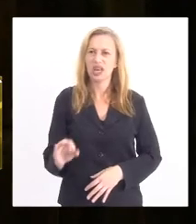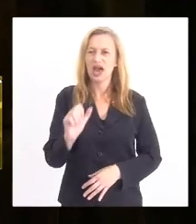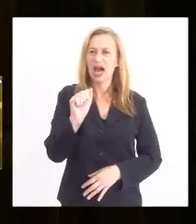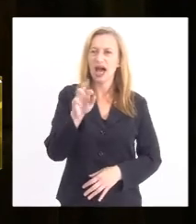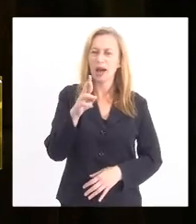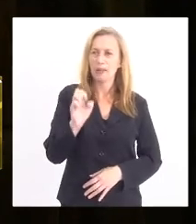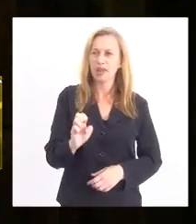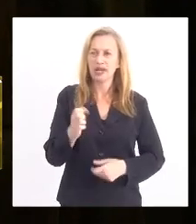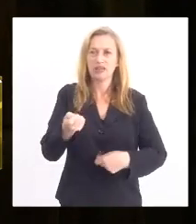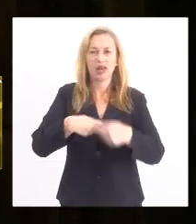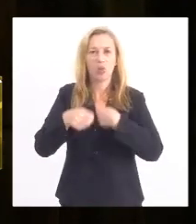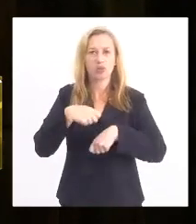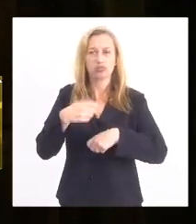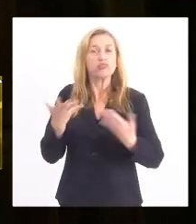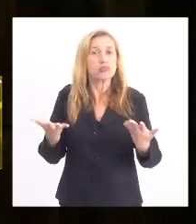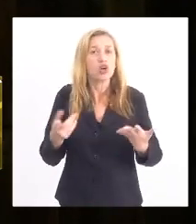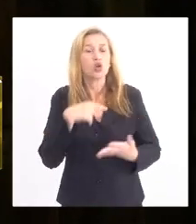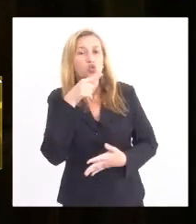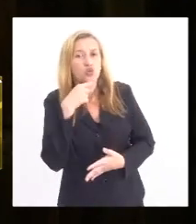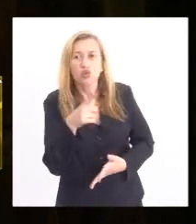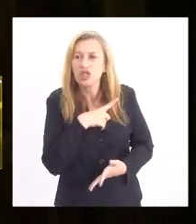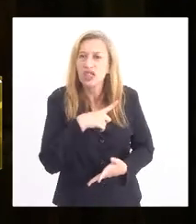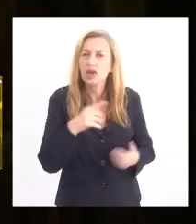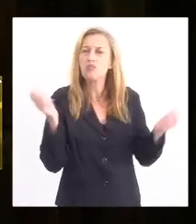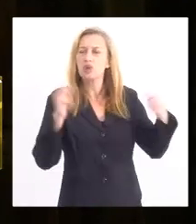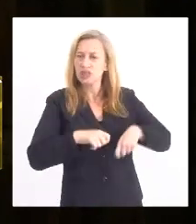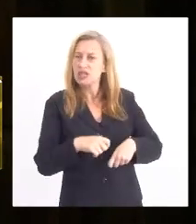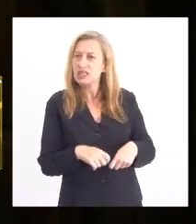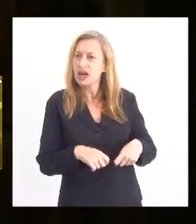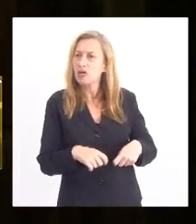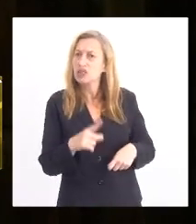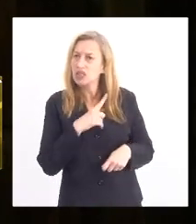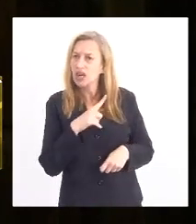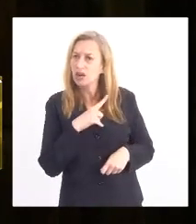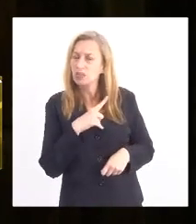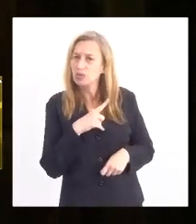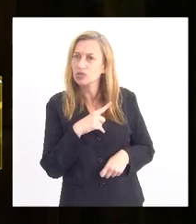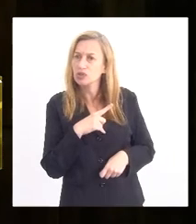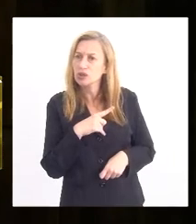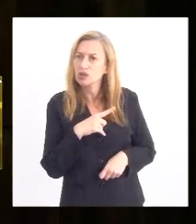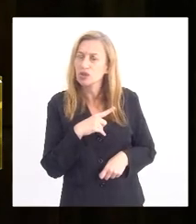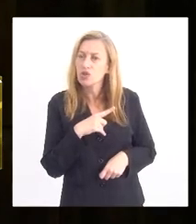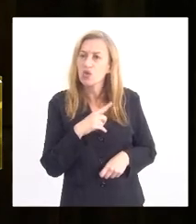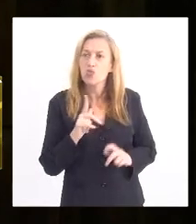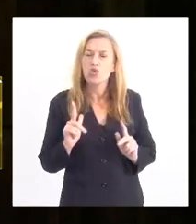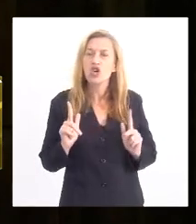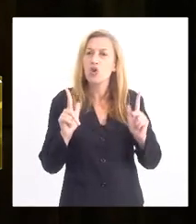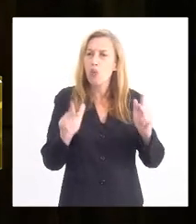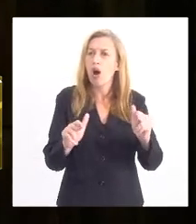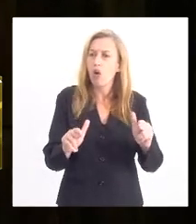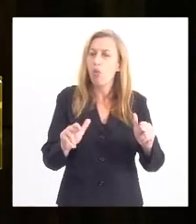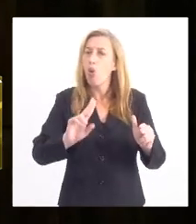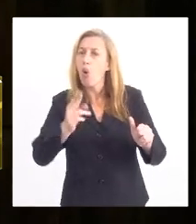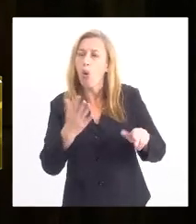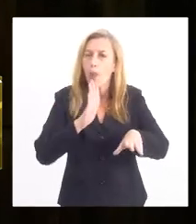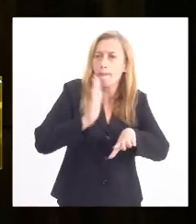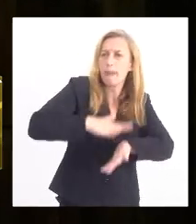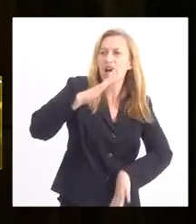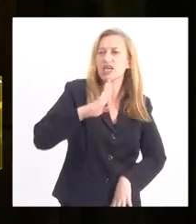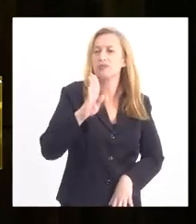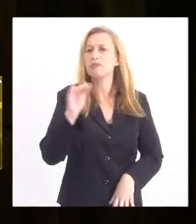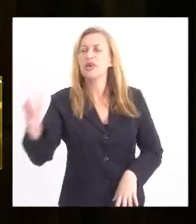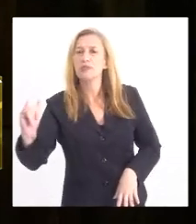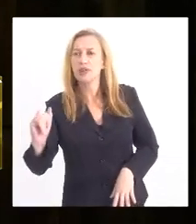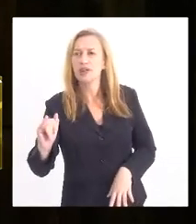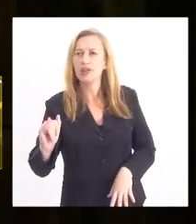de senhores tem alguma dúvida que nós temos o potencial de ter o mesmo ou mais PIB com o turismo